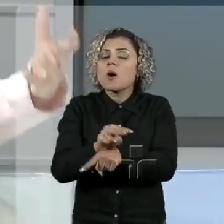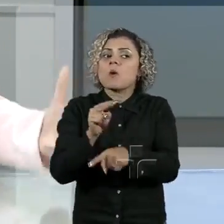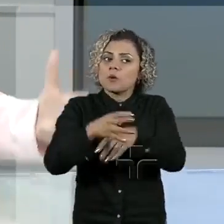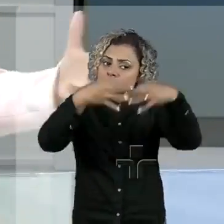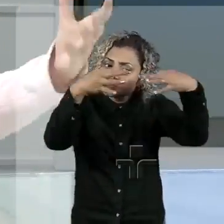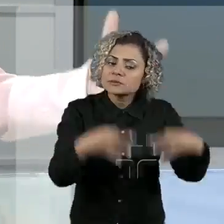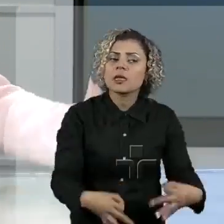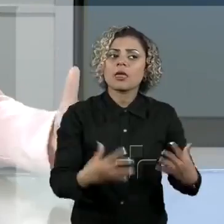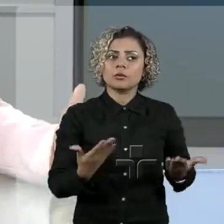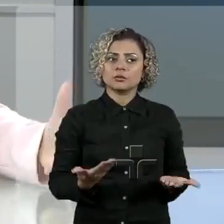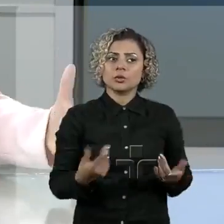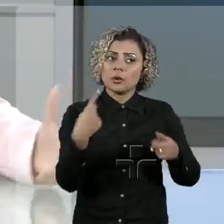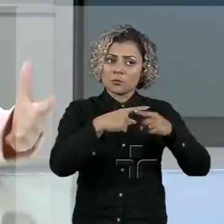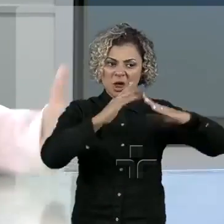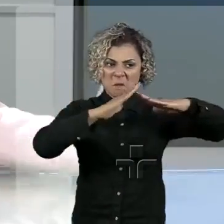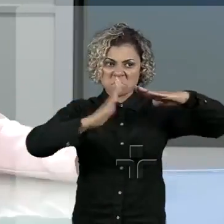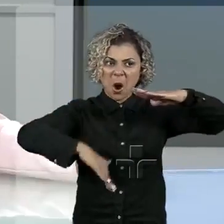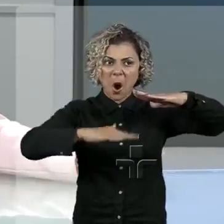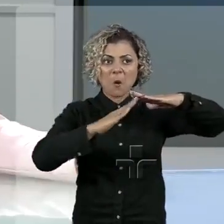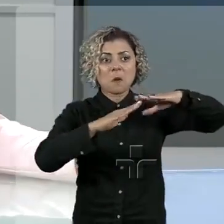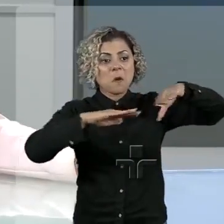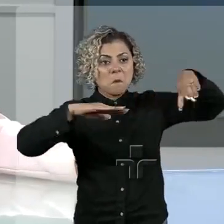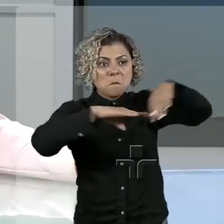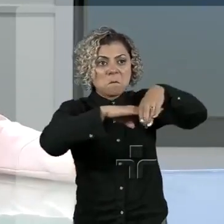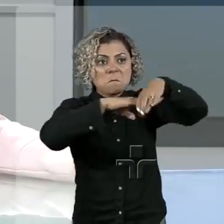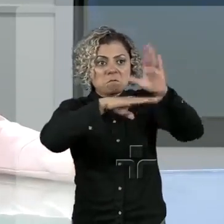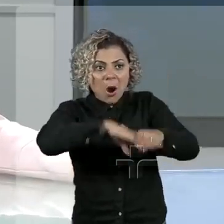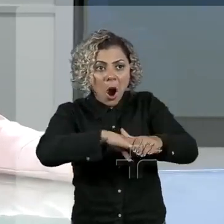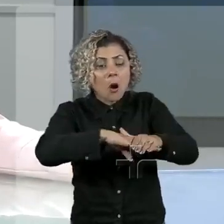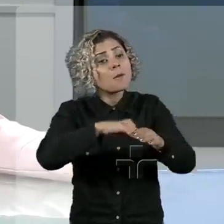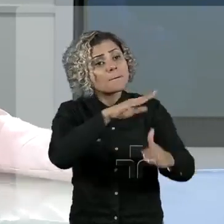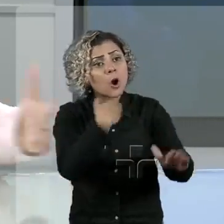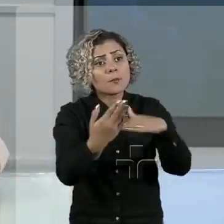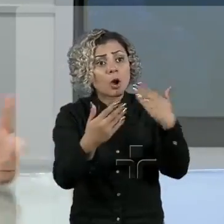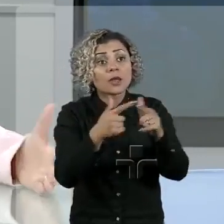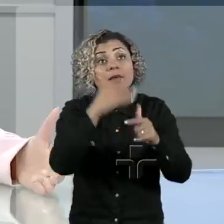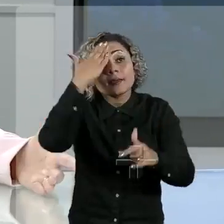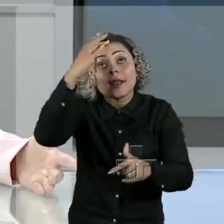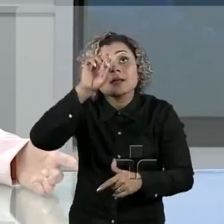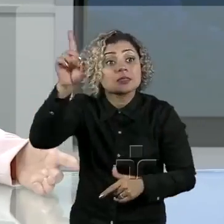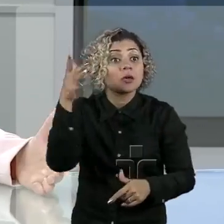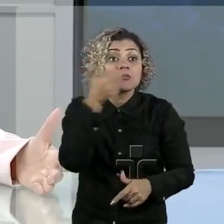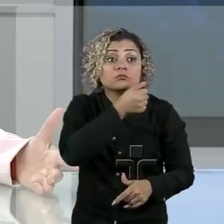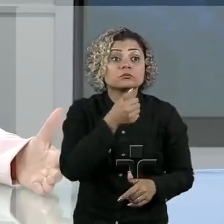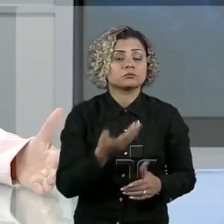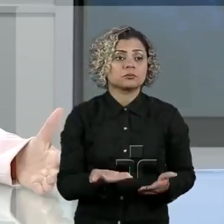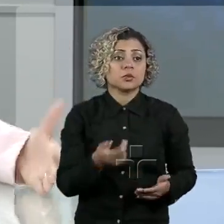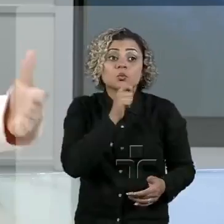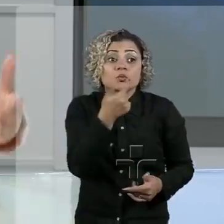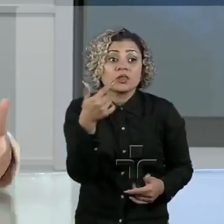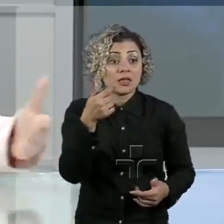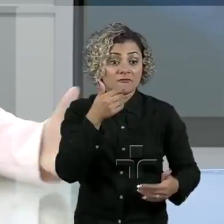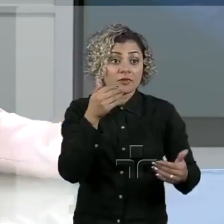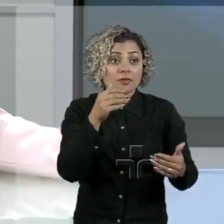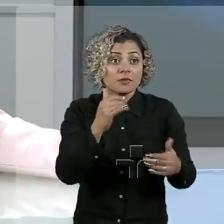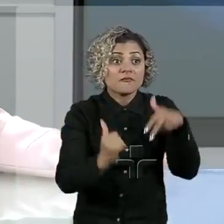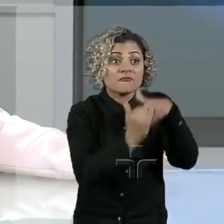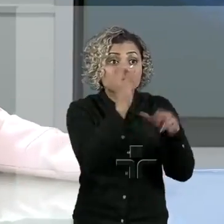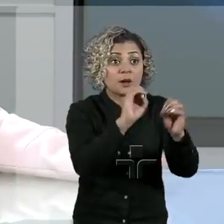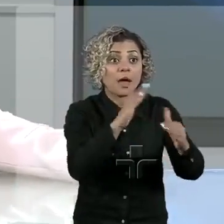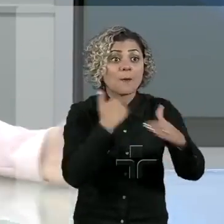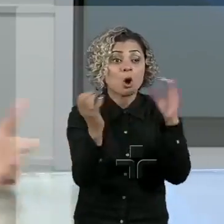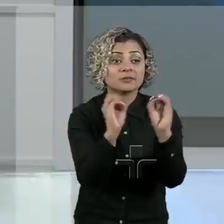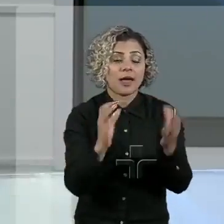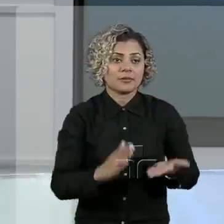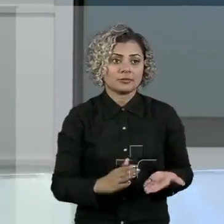porque esses desabamentos, eles matam. Graças a Deus, hoje, não houve vítimas. Vítima no Rio de Janeiro. Mas poderíamos ter tido